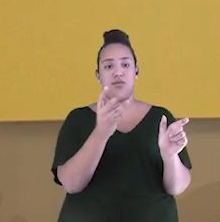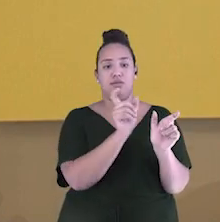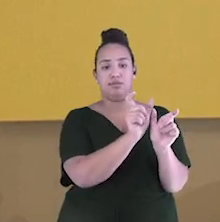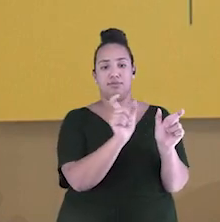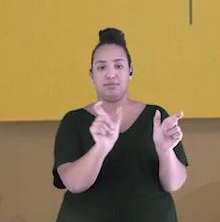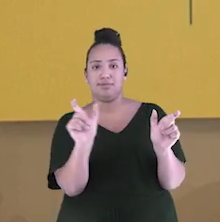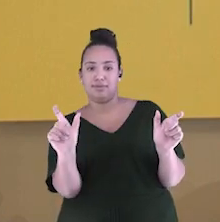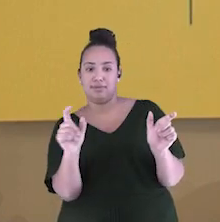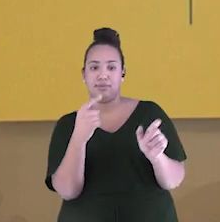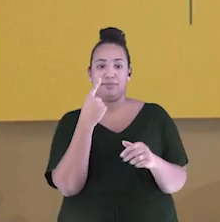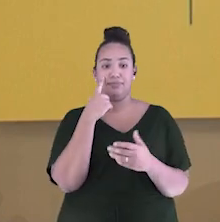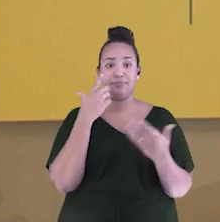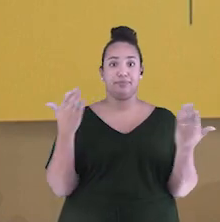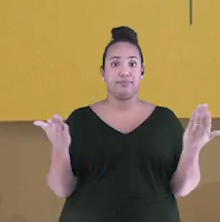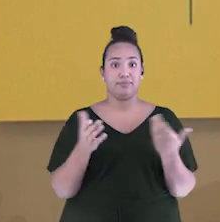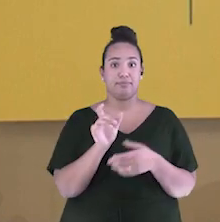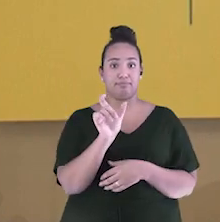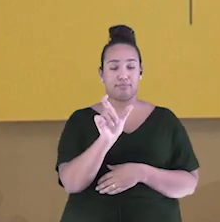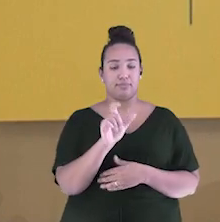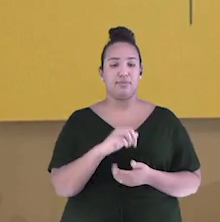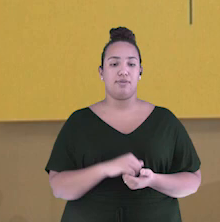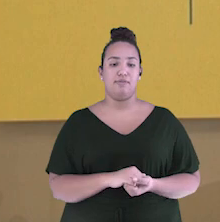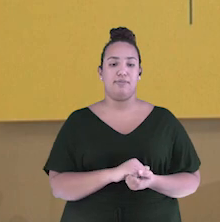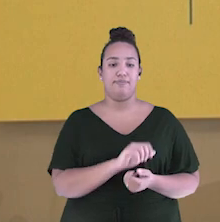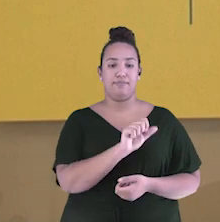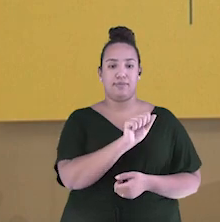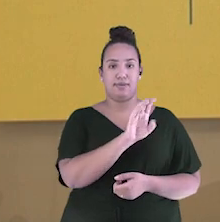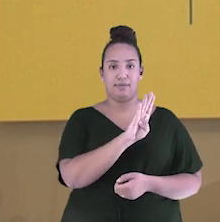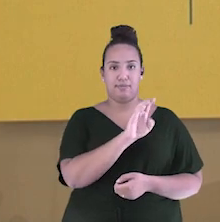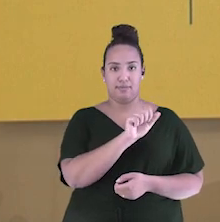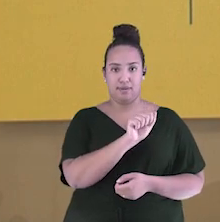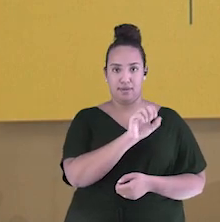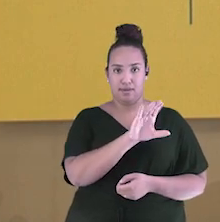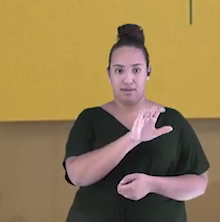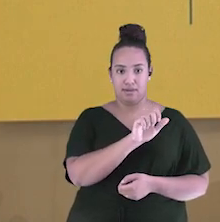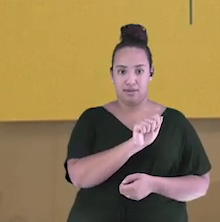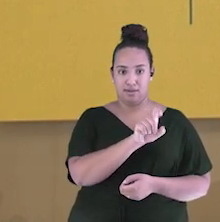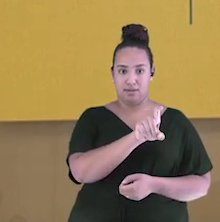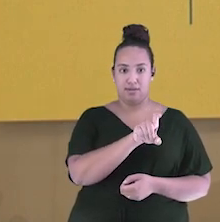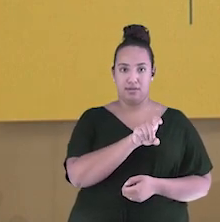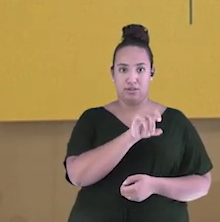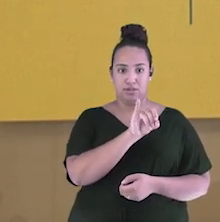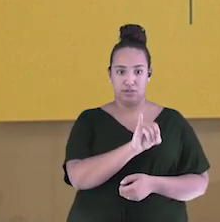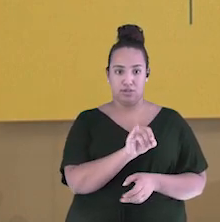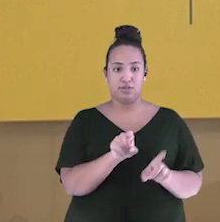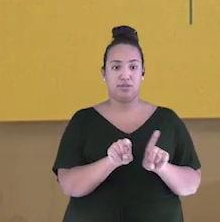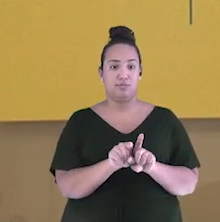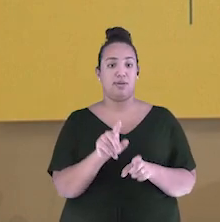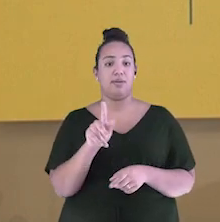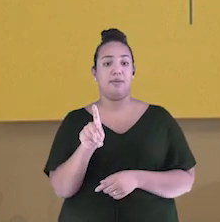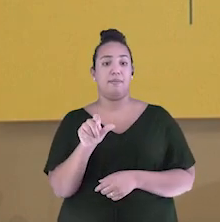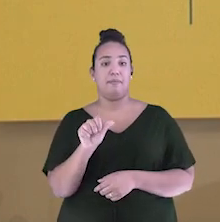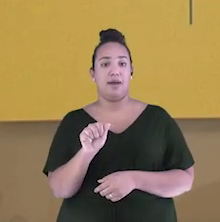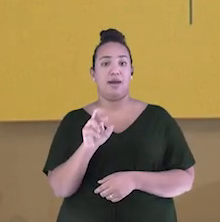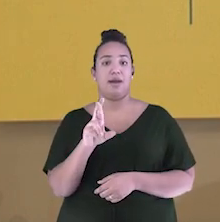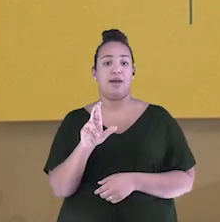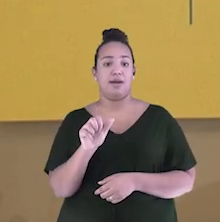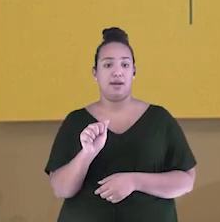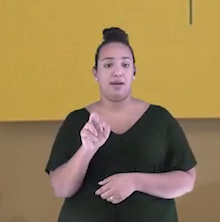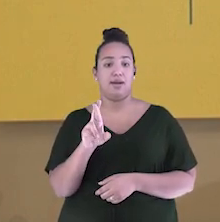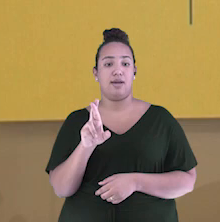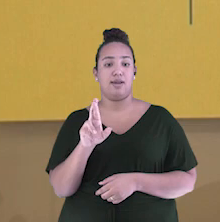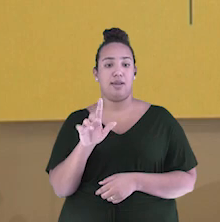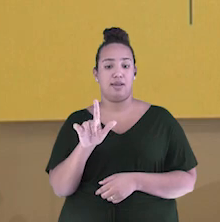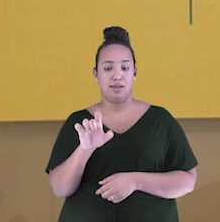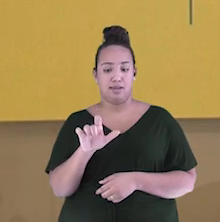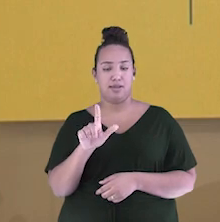Agora, observem as palavras abacaxi e paralelepípedo. Vamos fazer a